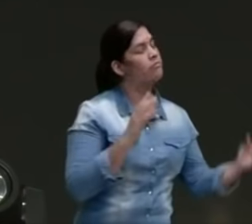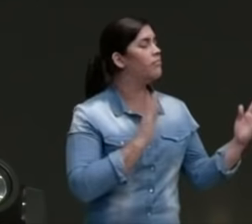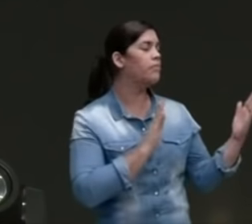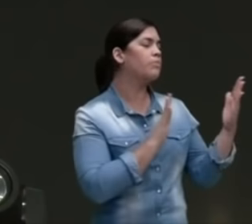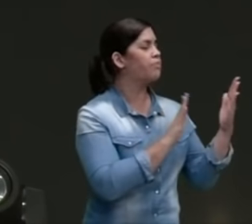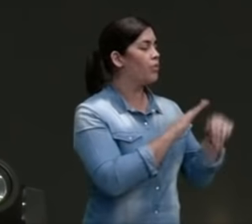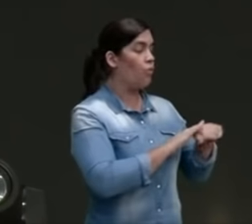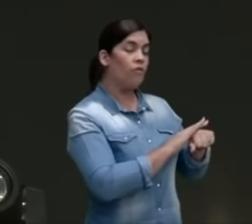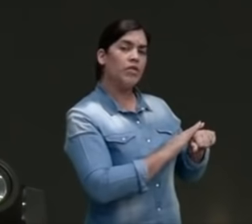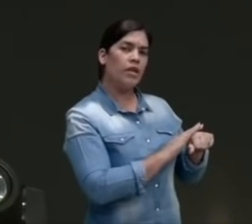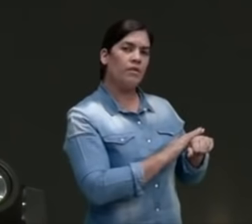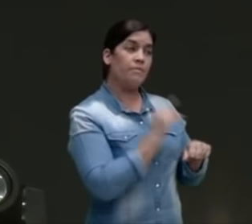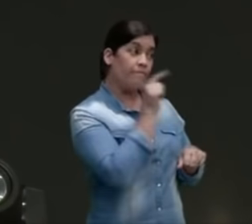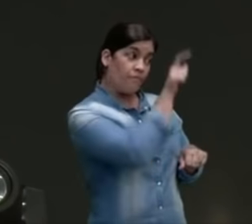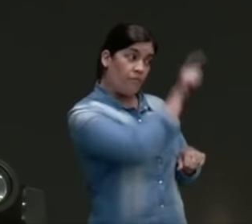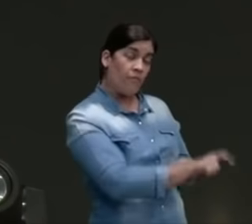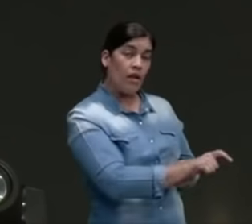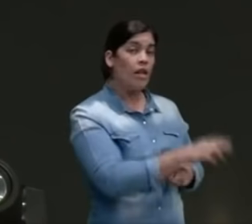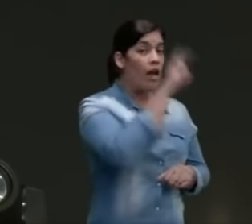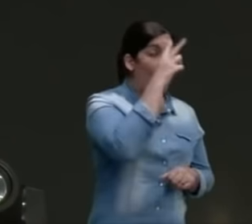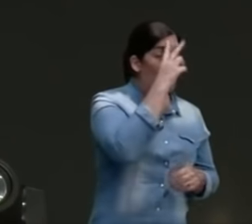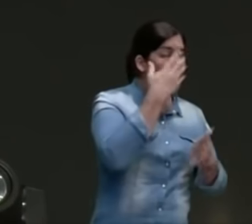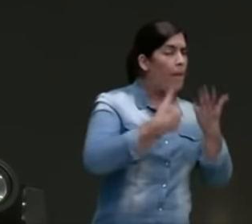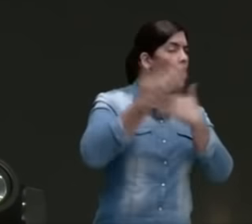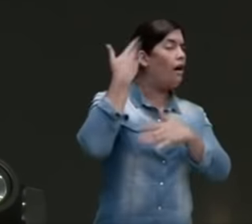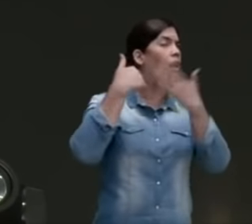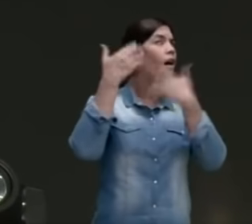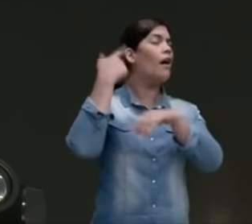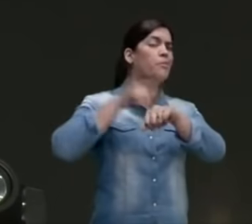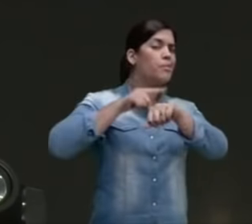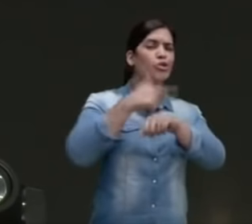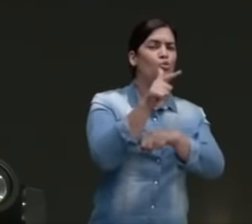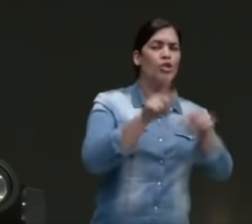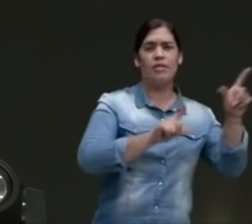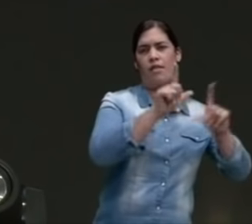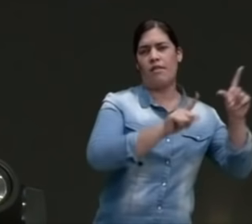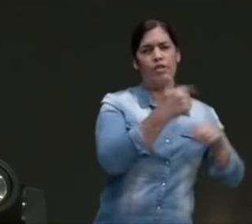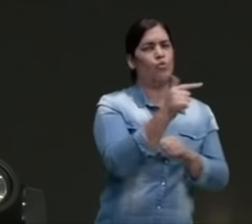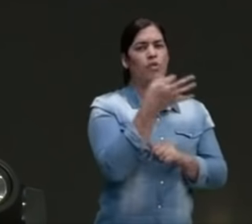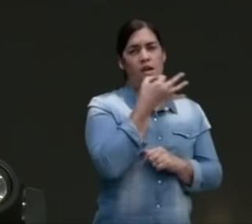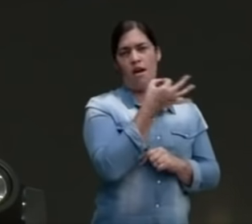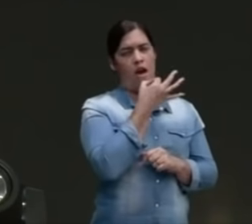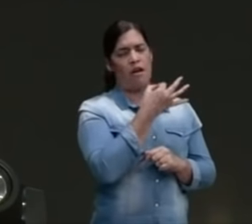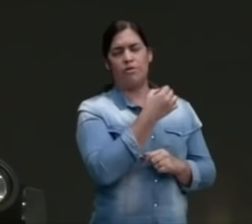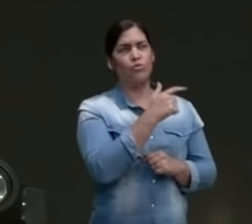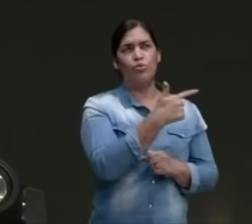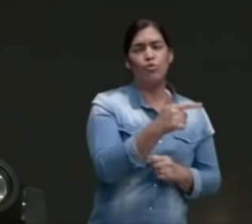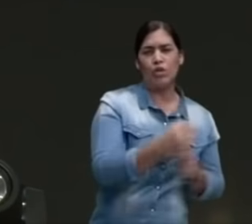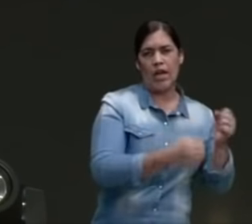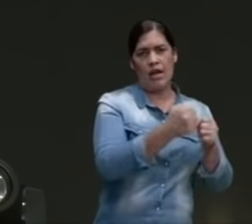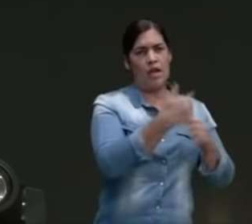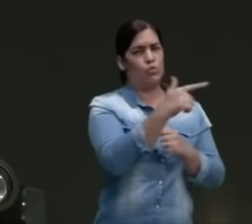ele, ele vai se lembrar da época em que não existia televisão, não existia rádio, não existia